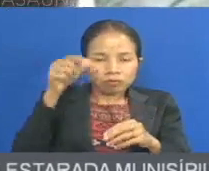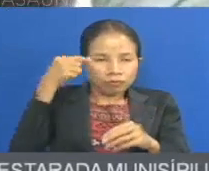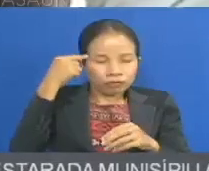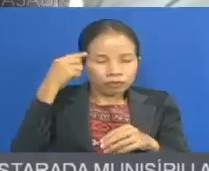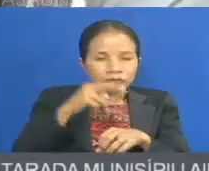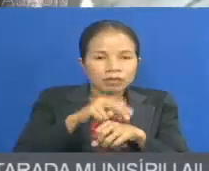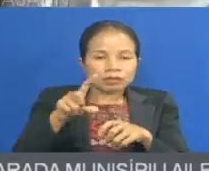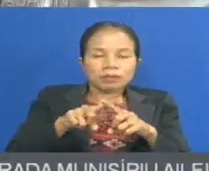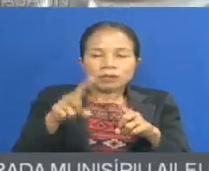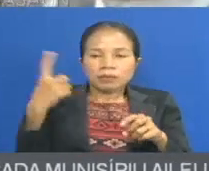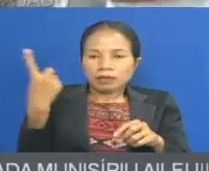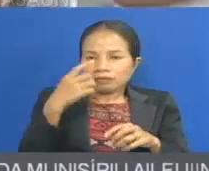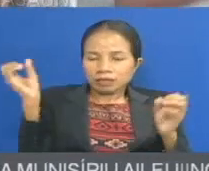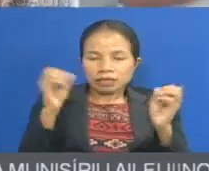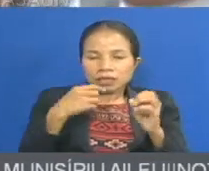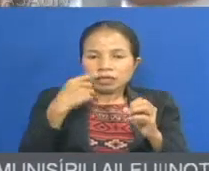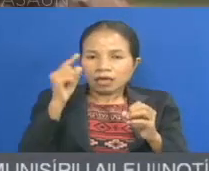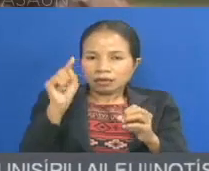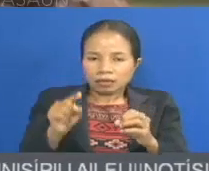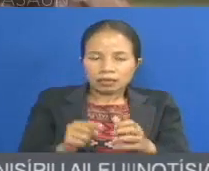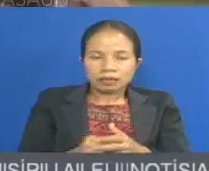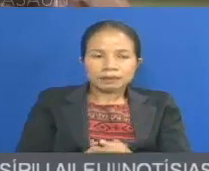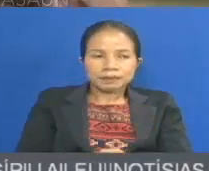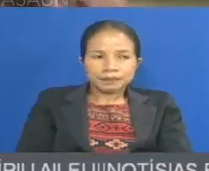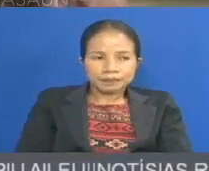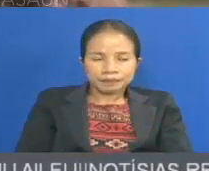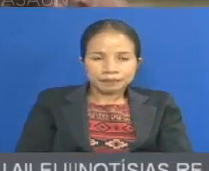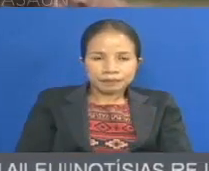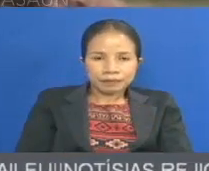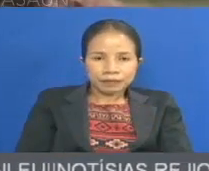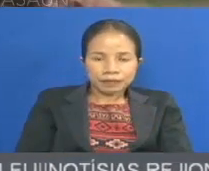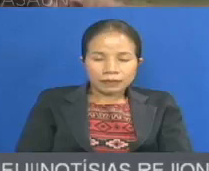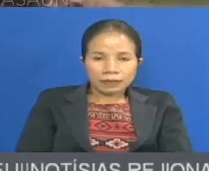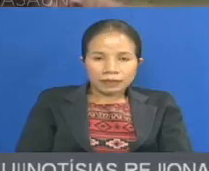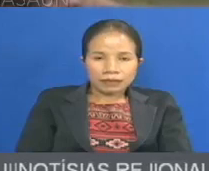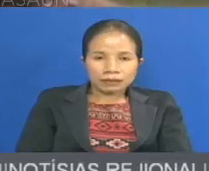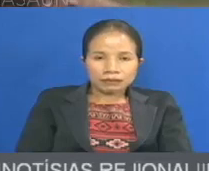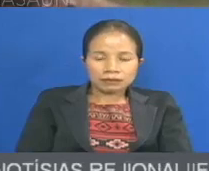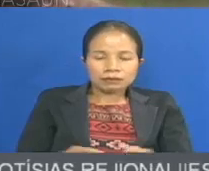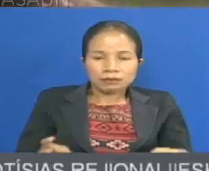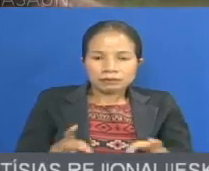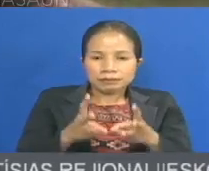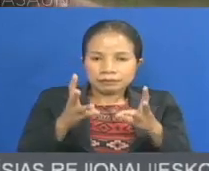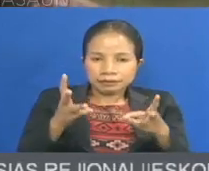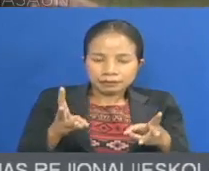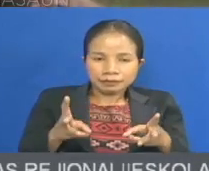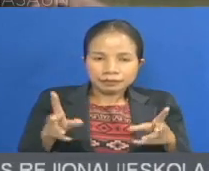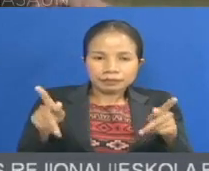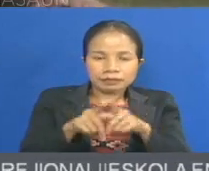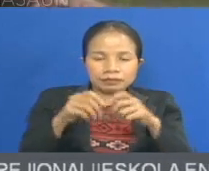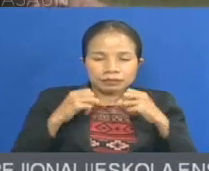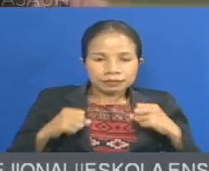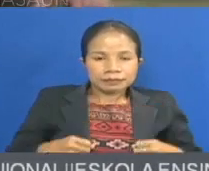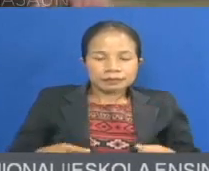bena fatin la iha resposta infraestrutura básica rua ne dalan no pos saúde ne